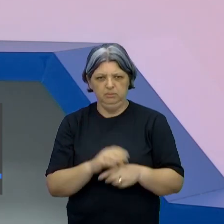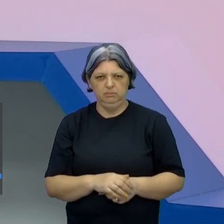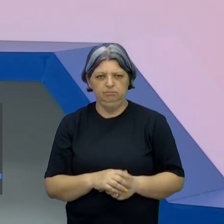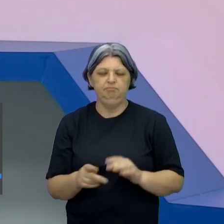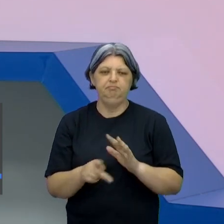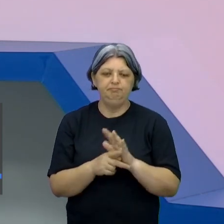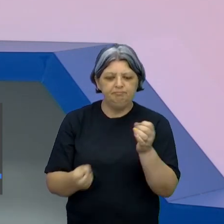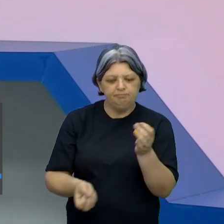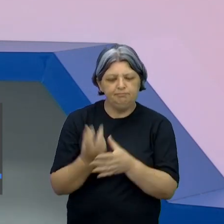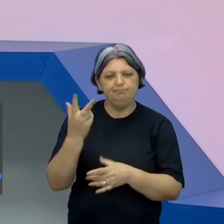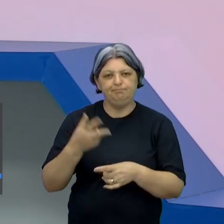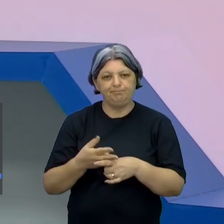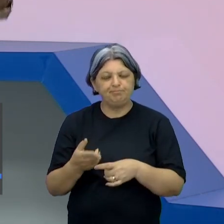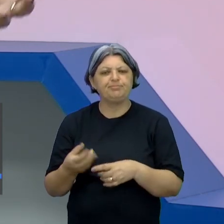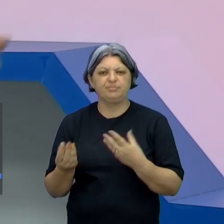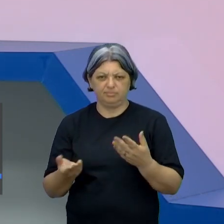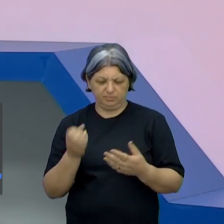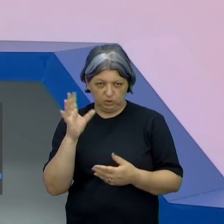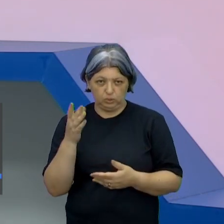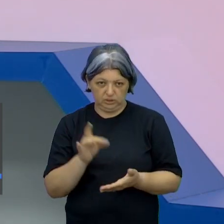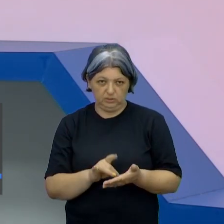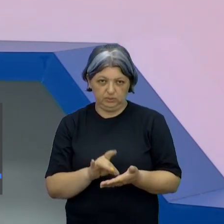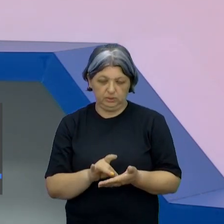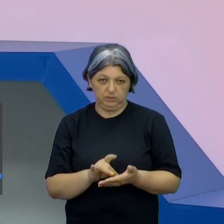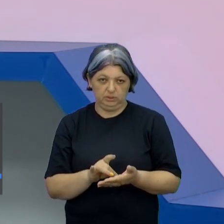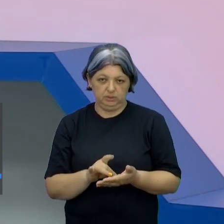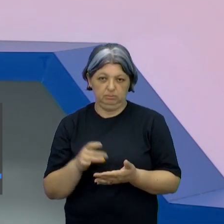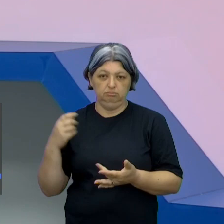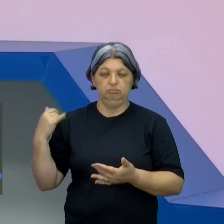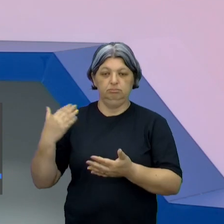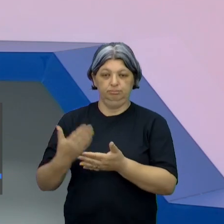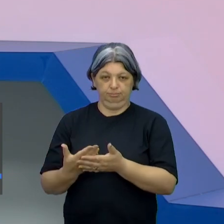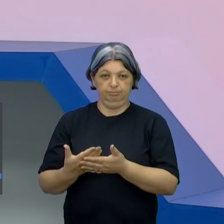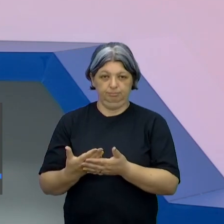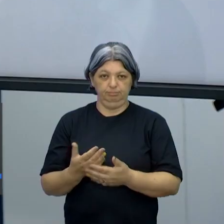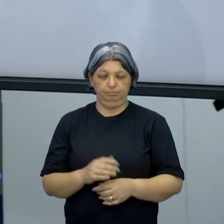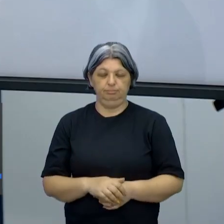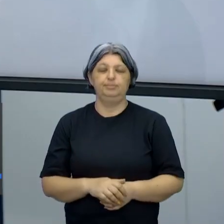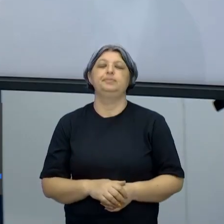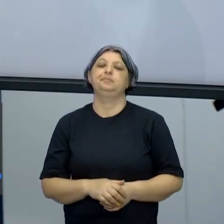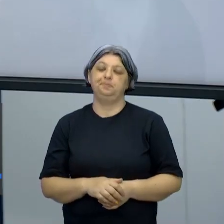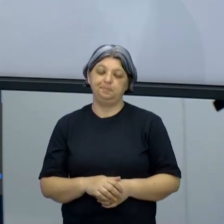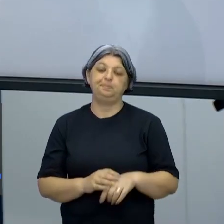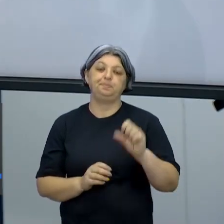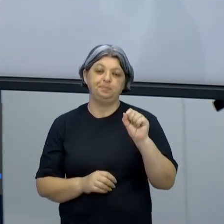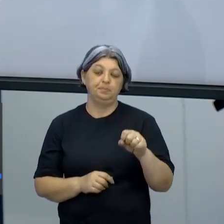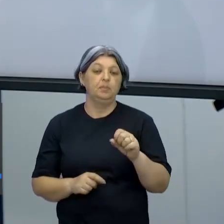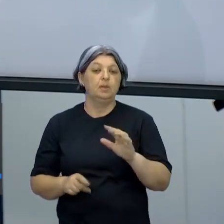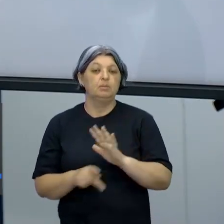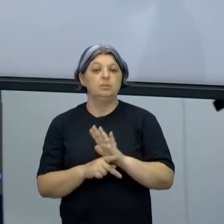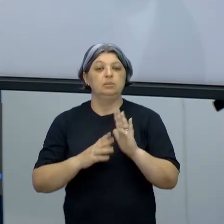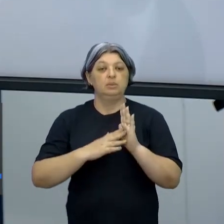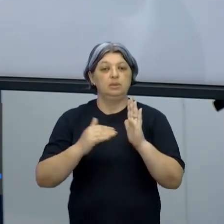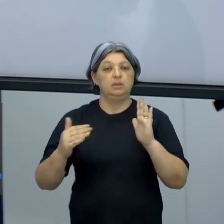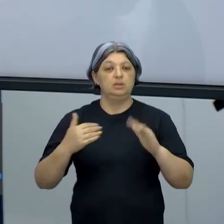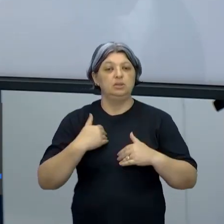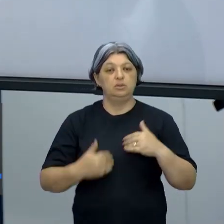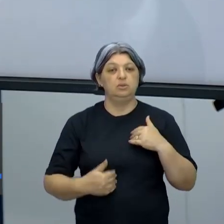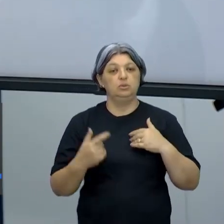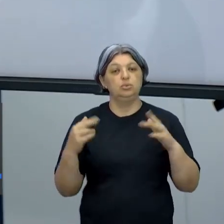produção de vídeos, de edição. Isso aconteceu durante o seu componente? Sim, né? A estética do corpo, ele vai falar como que a gente